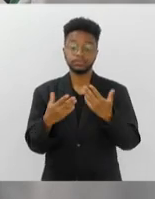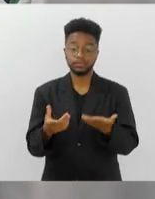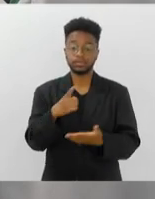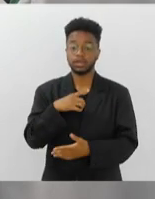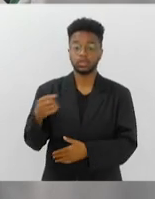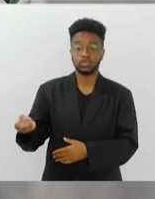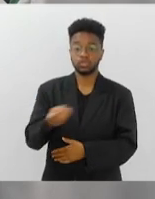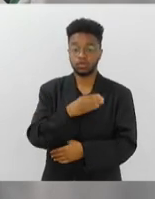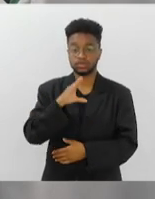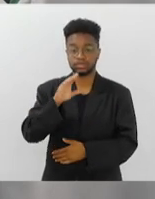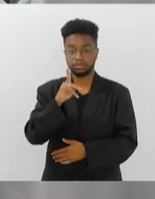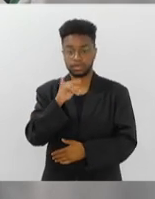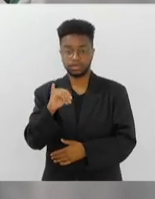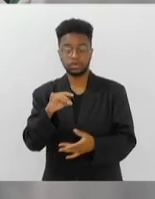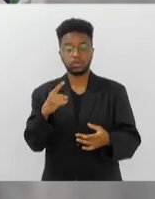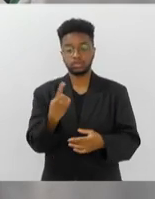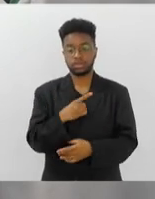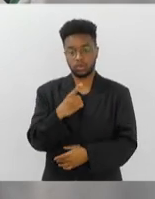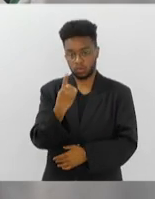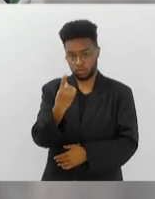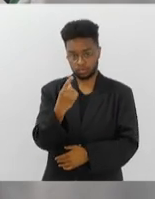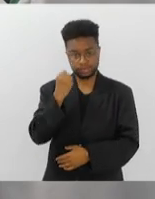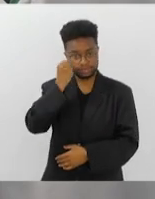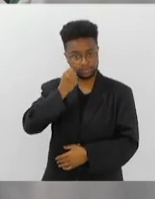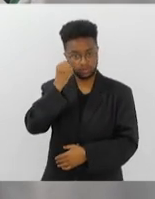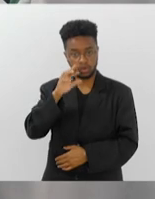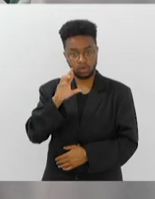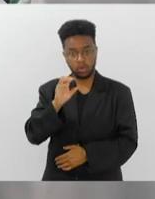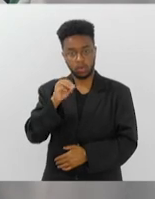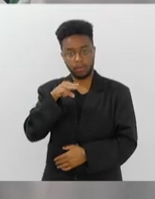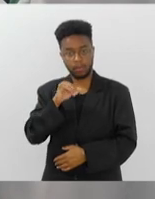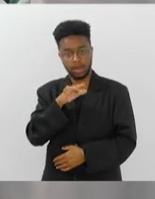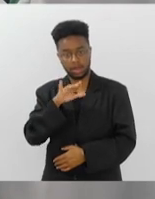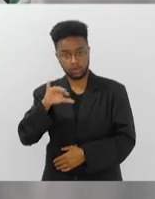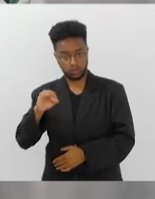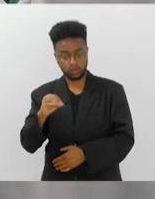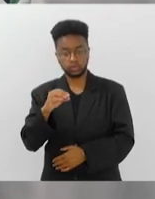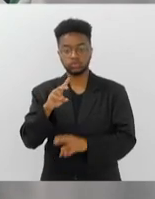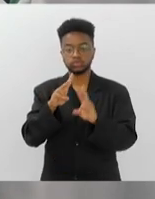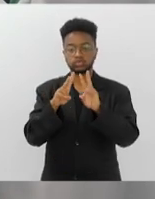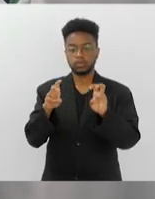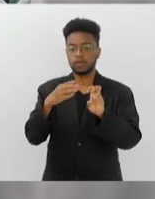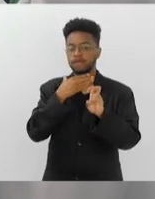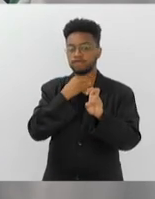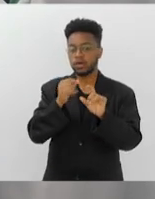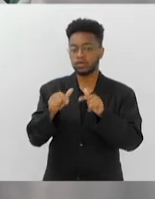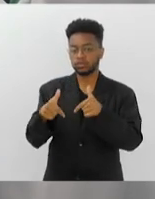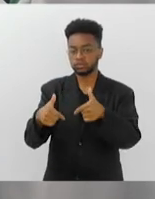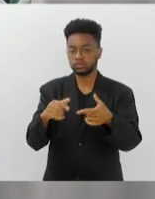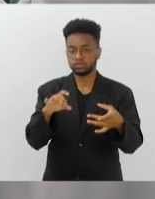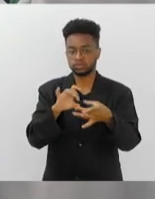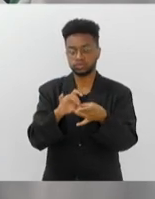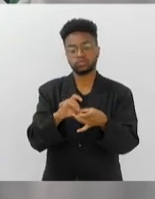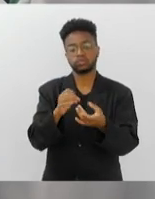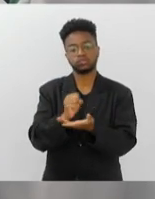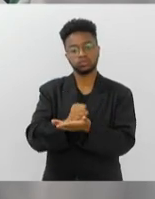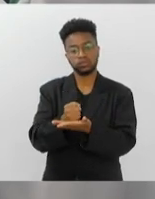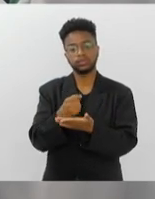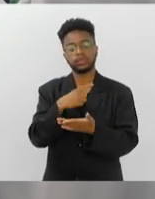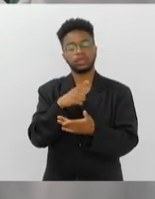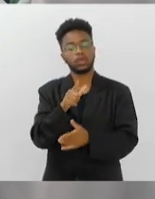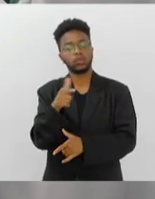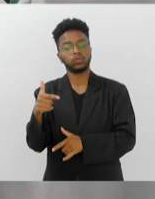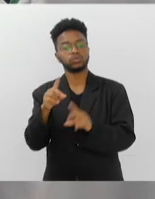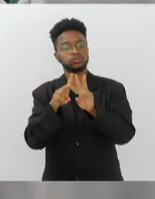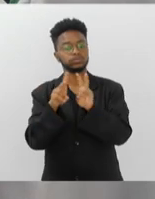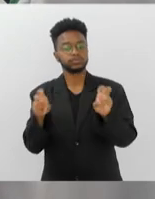pelo senador Romário, sobre fraudes nos jogos. E essa outra é sobre evasão de